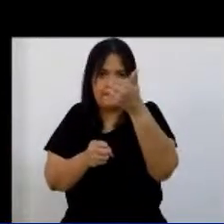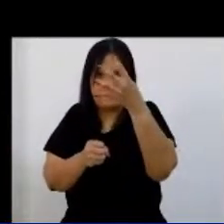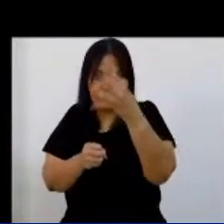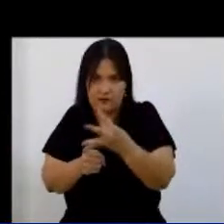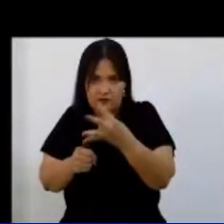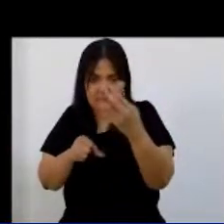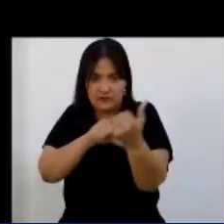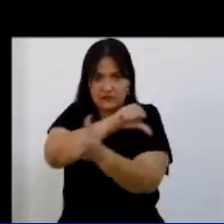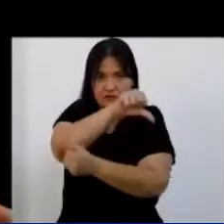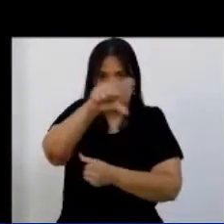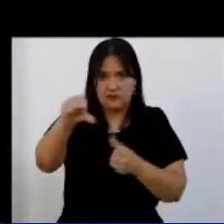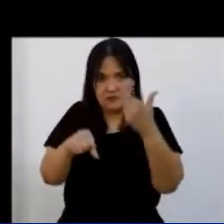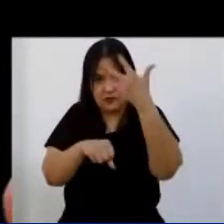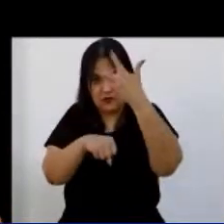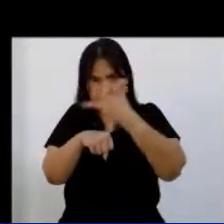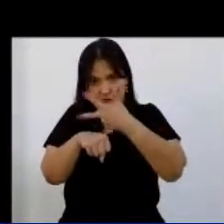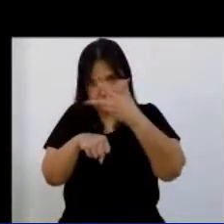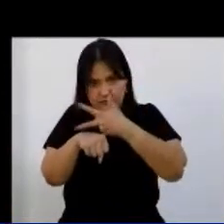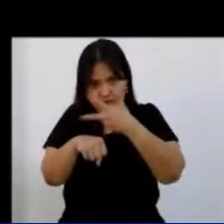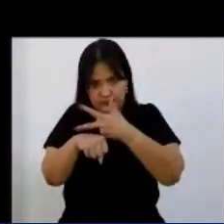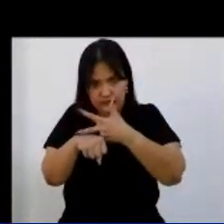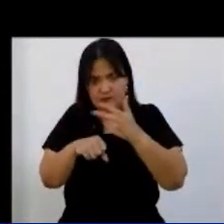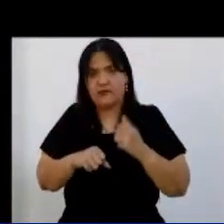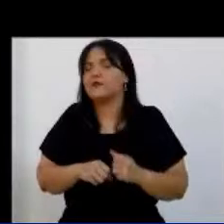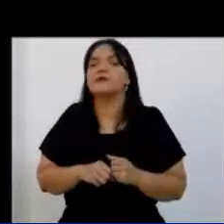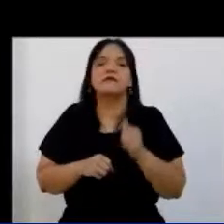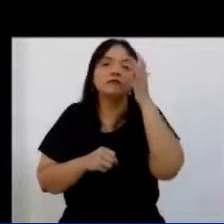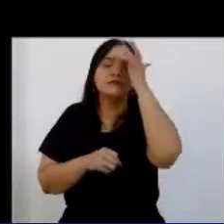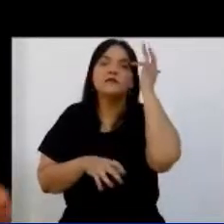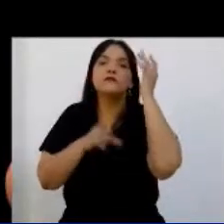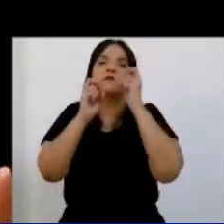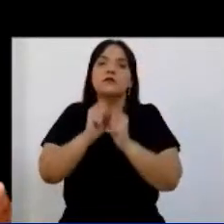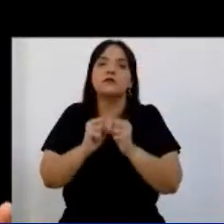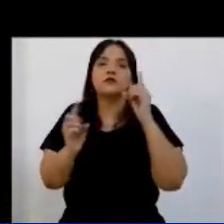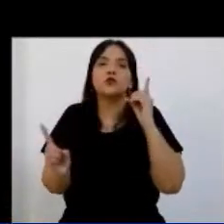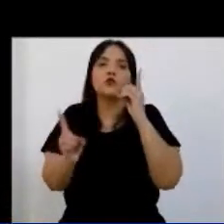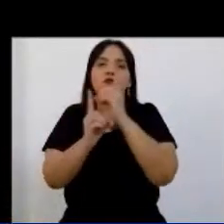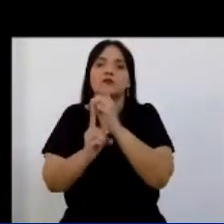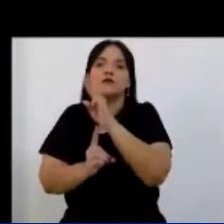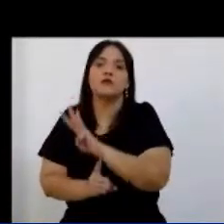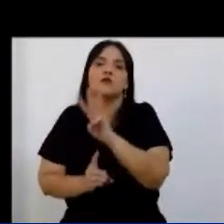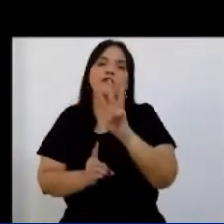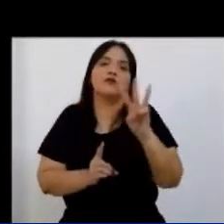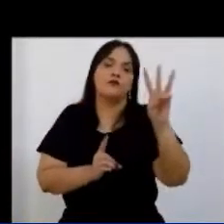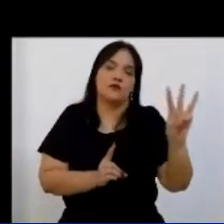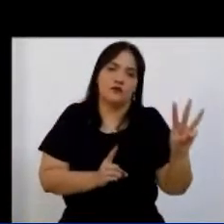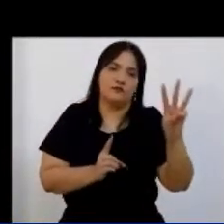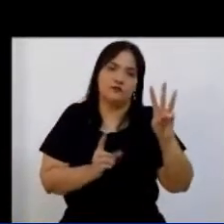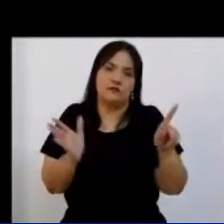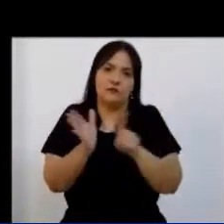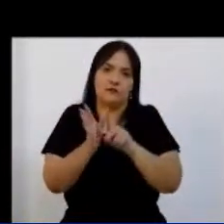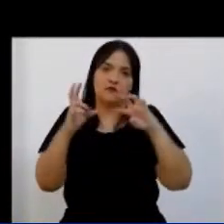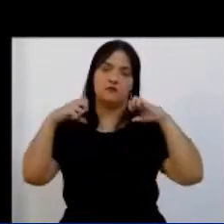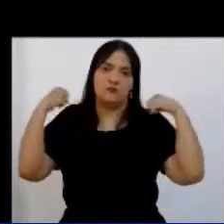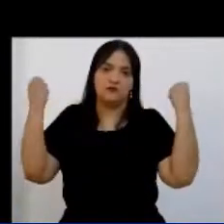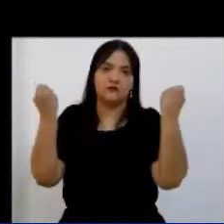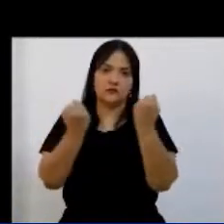2014, né, esses anais passaram a ser publicados de forma digital. Então, eles constam no, né, no site do